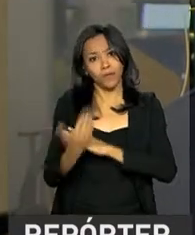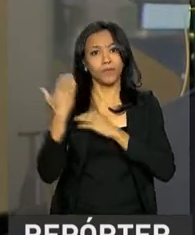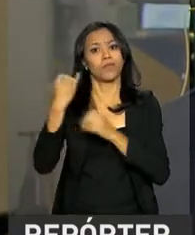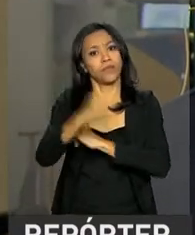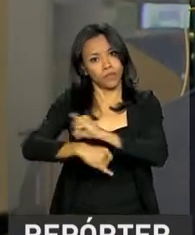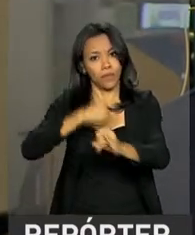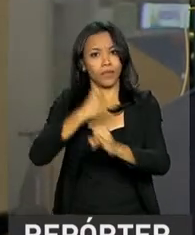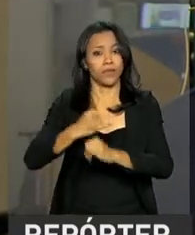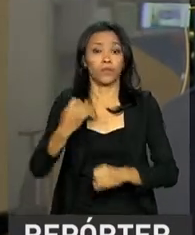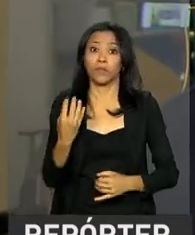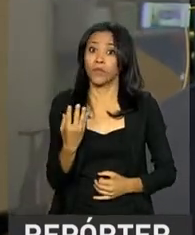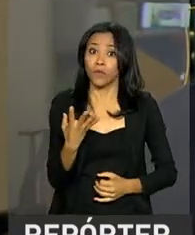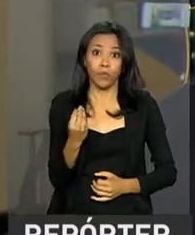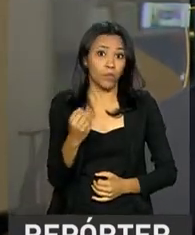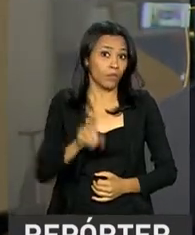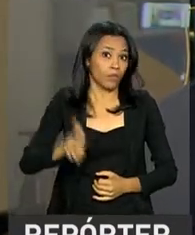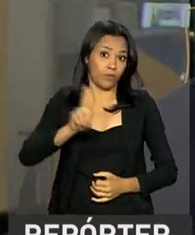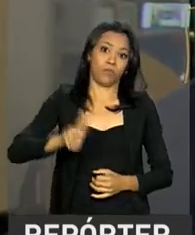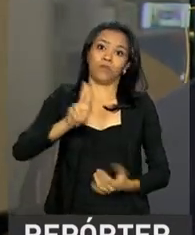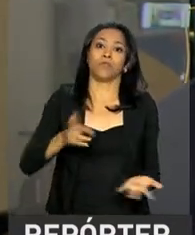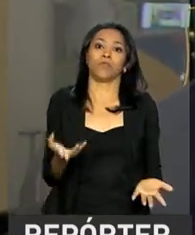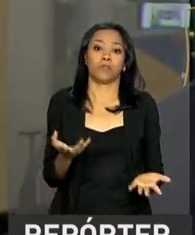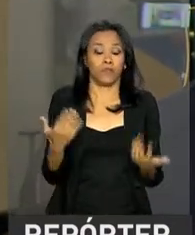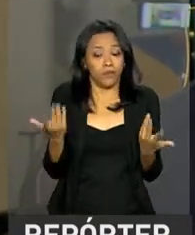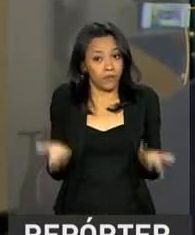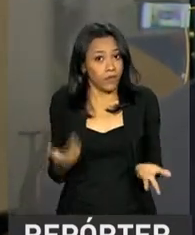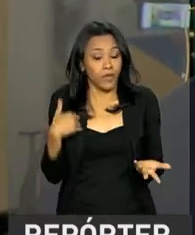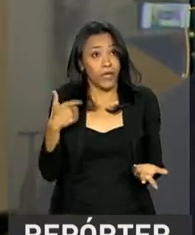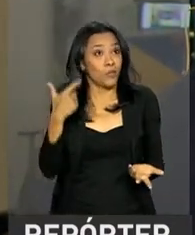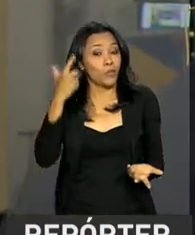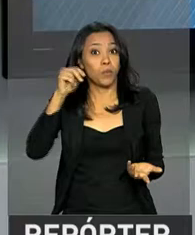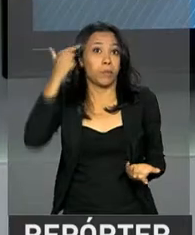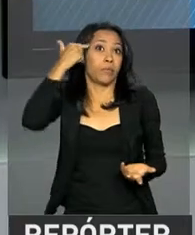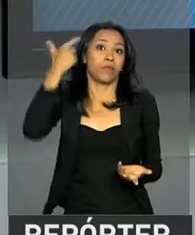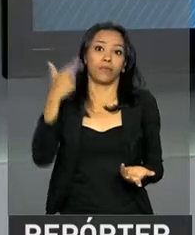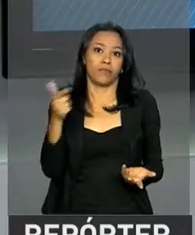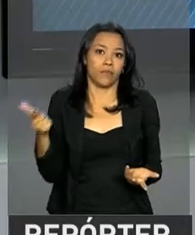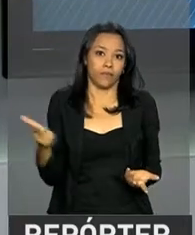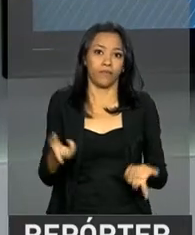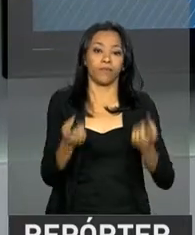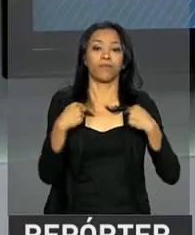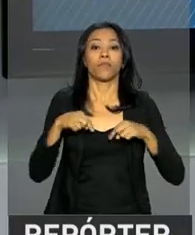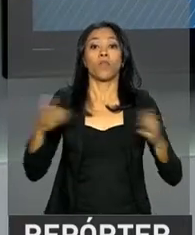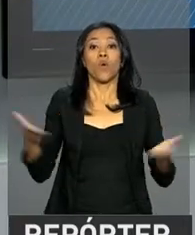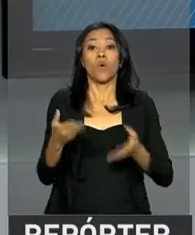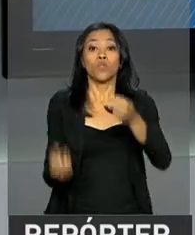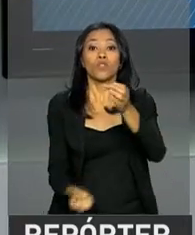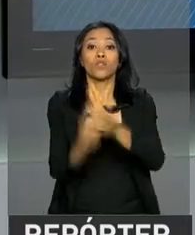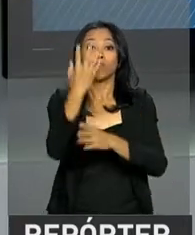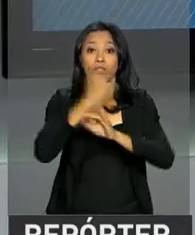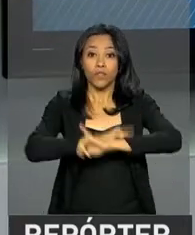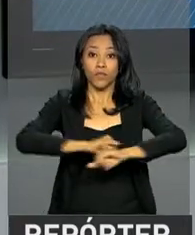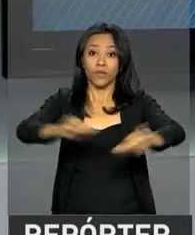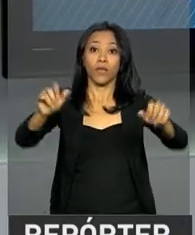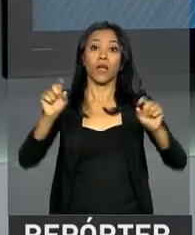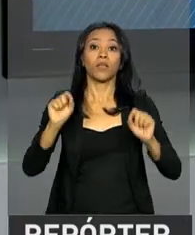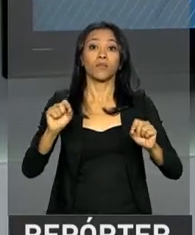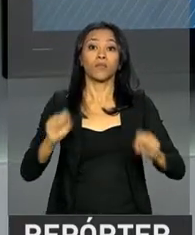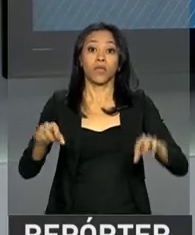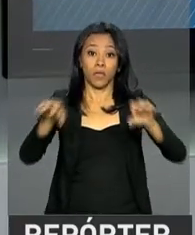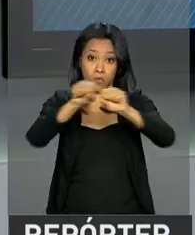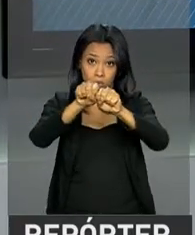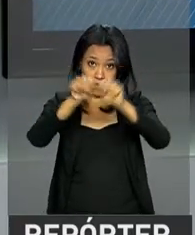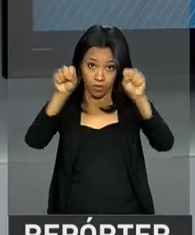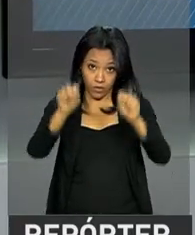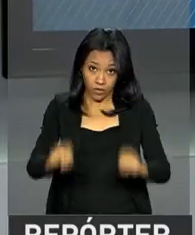gente usa muito também, né? Então, não imagino. Lançada hoje a plataforma eletrônica Minhas